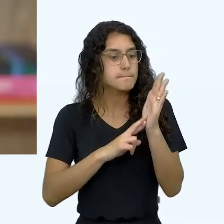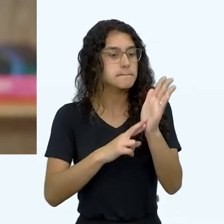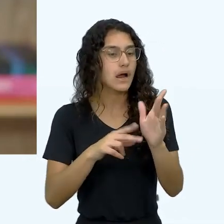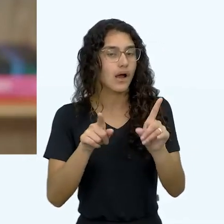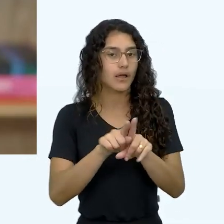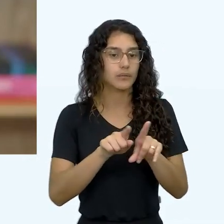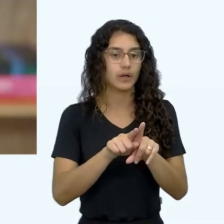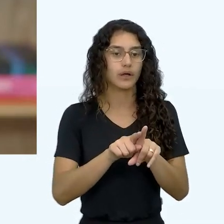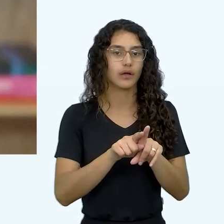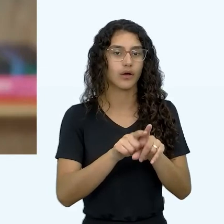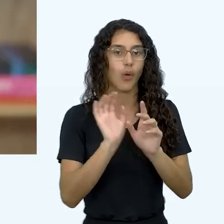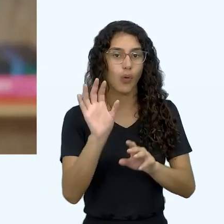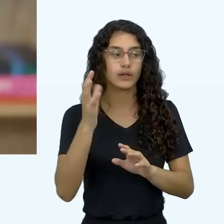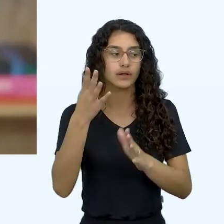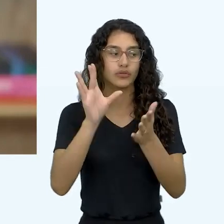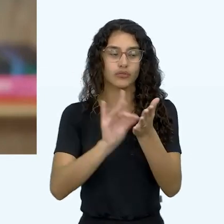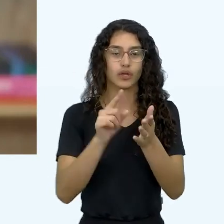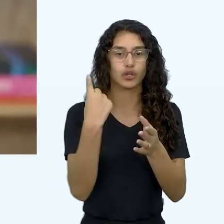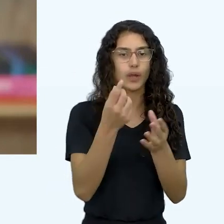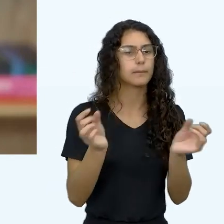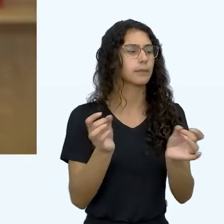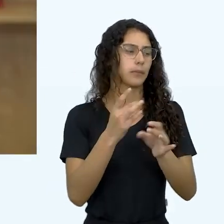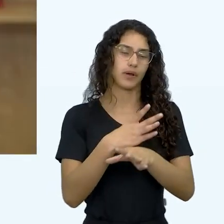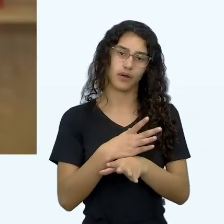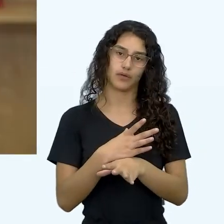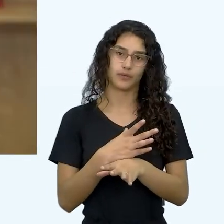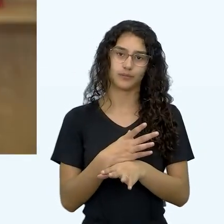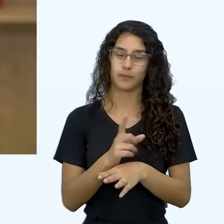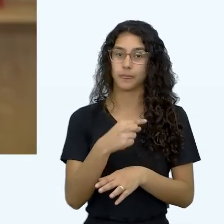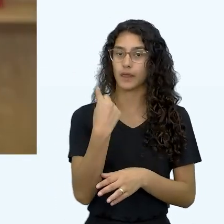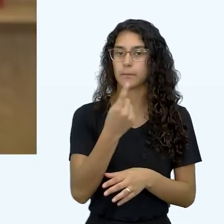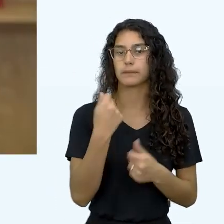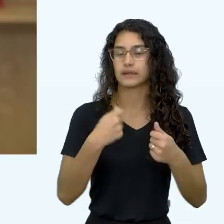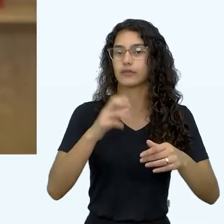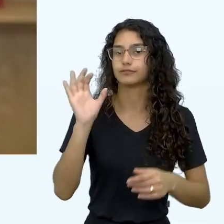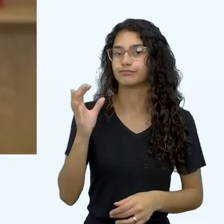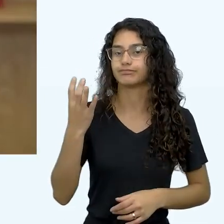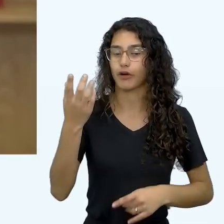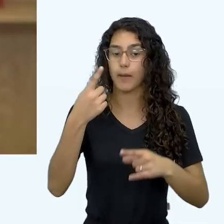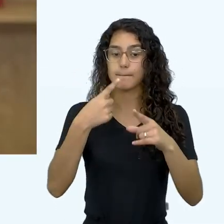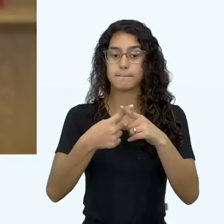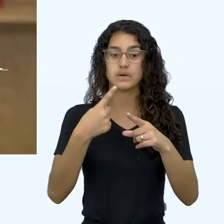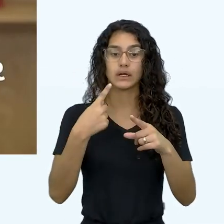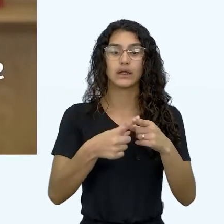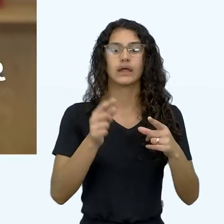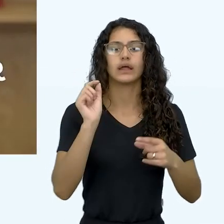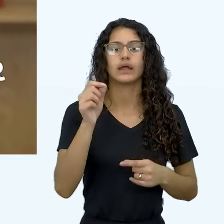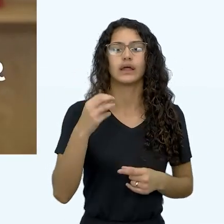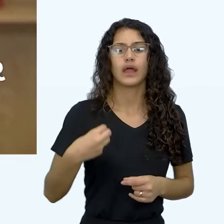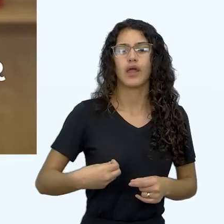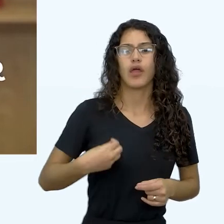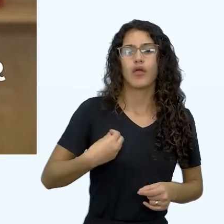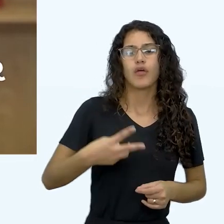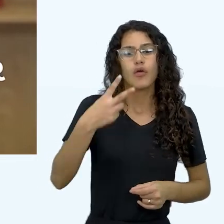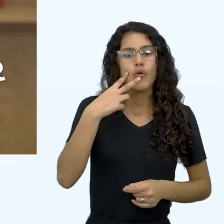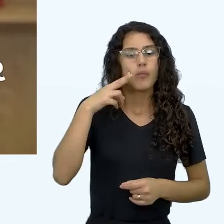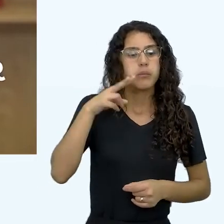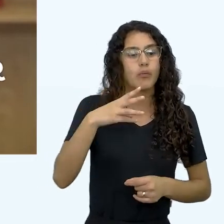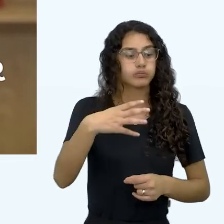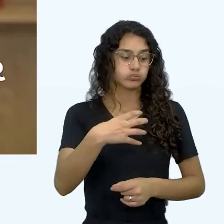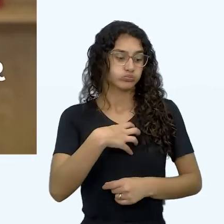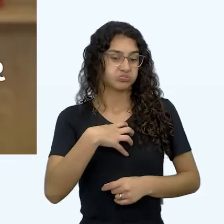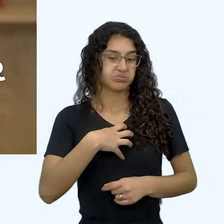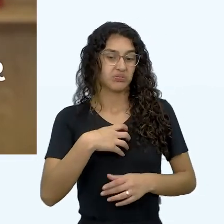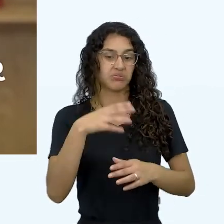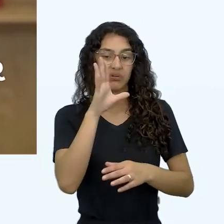o cenário que aparecer. A gente tem que estar preparado para isso. É isso que precisa acontecer. Porque quem vive olhando para o futuro através de uma bola de cristal